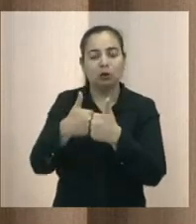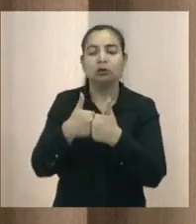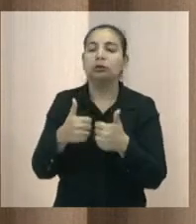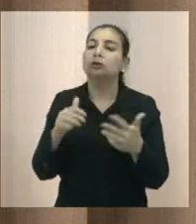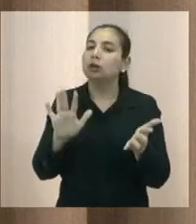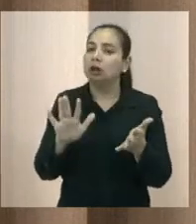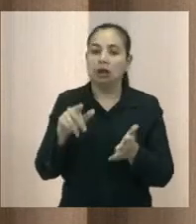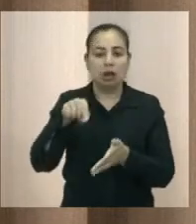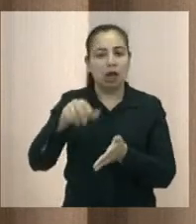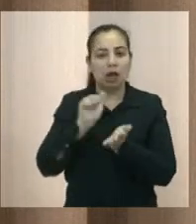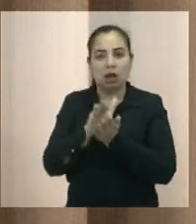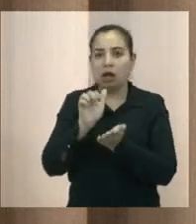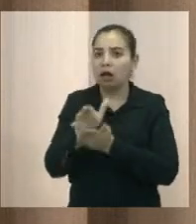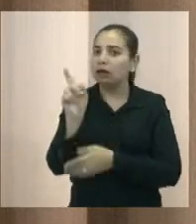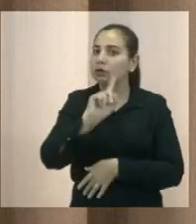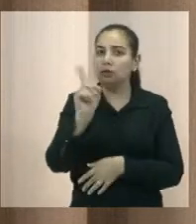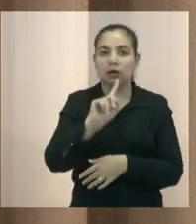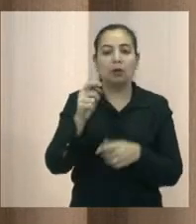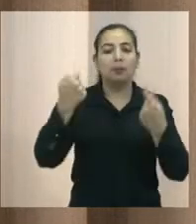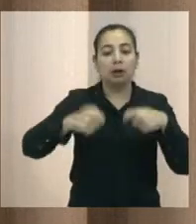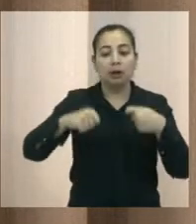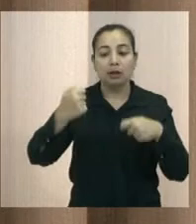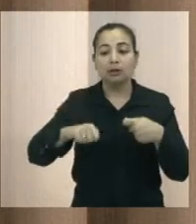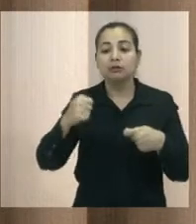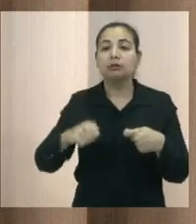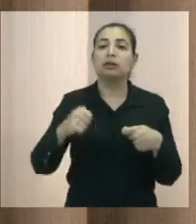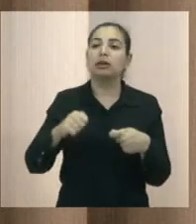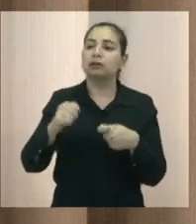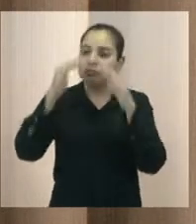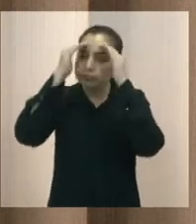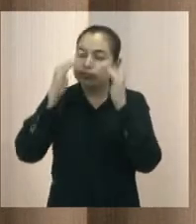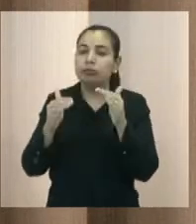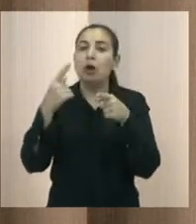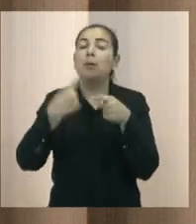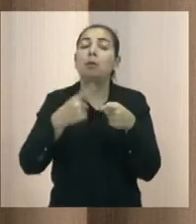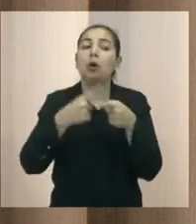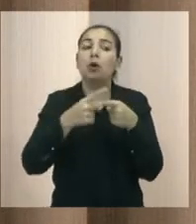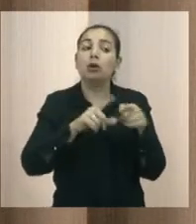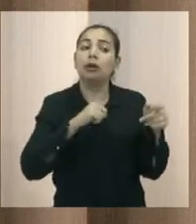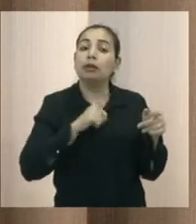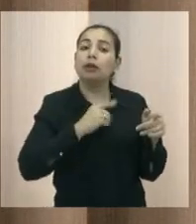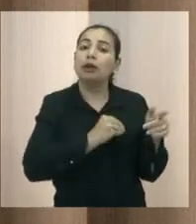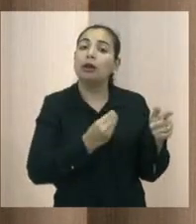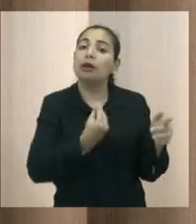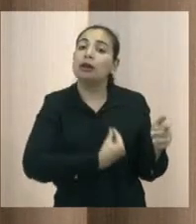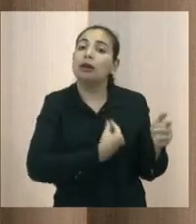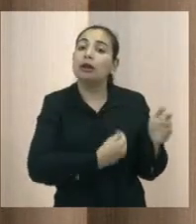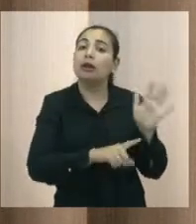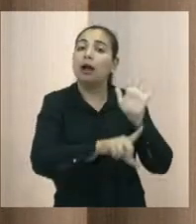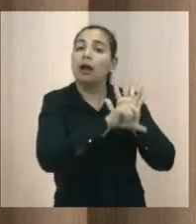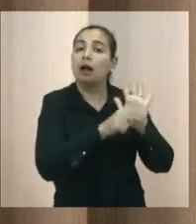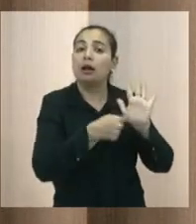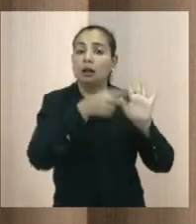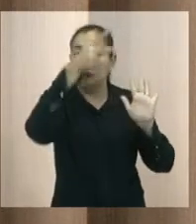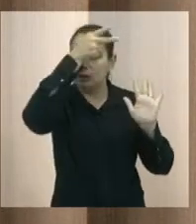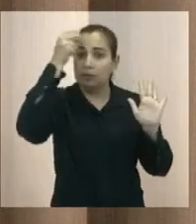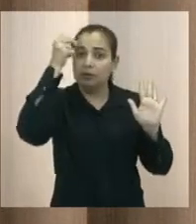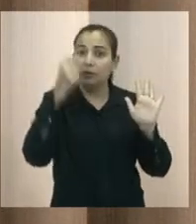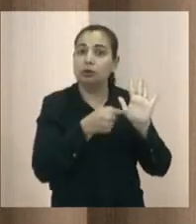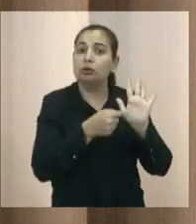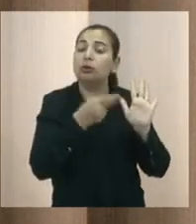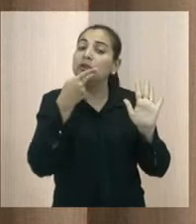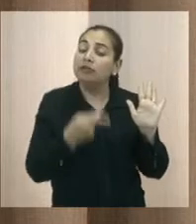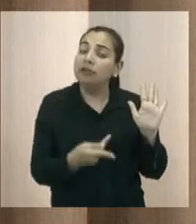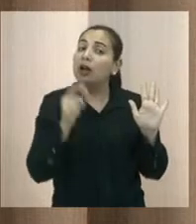ser retirados sem que haja uma mudança dessa legislação. Ou seja, o Sindônibus está violando as nossas leis e a Prefeitura está assistindo tudo isso de